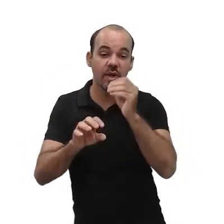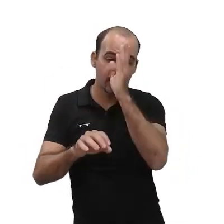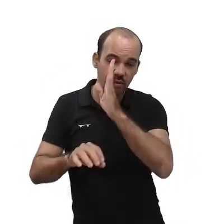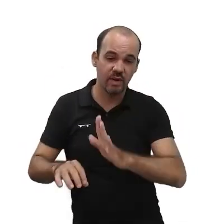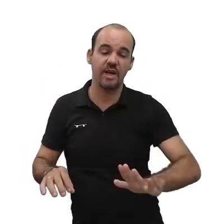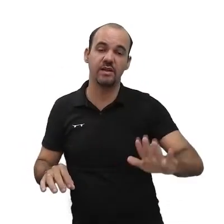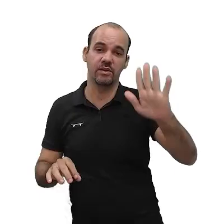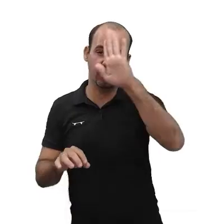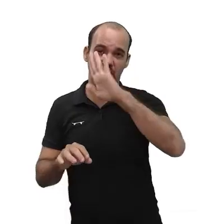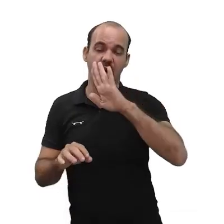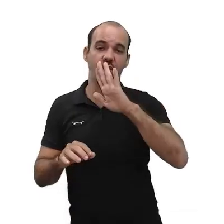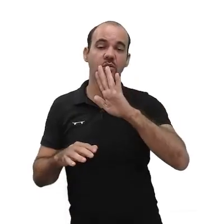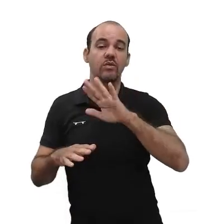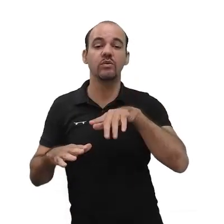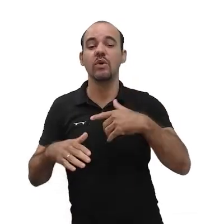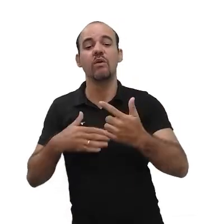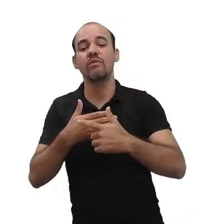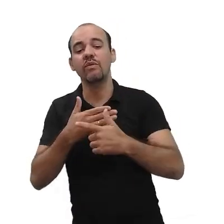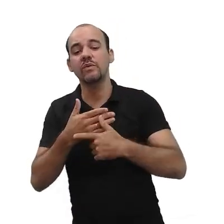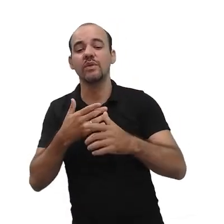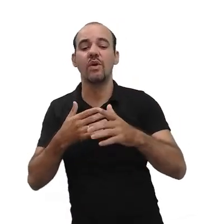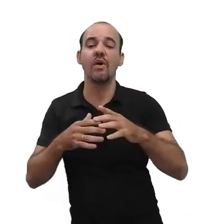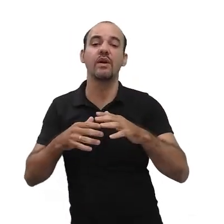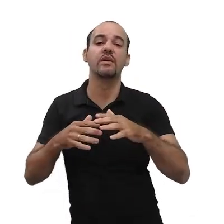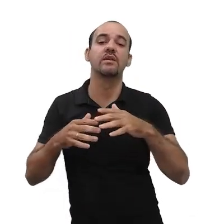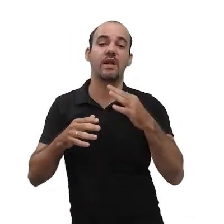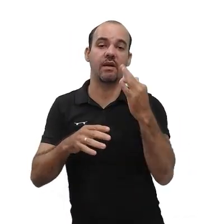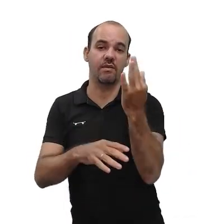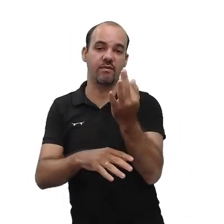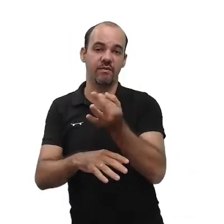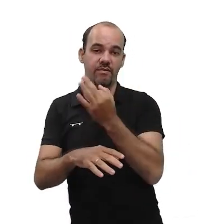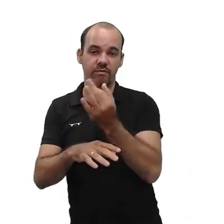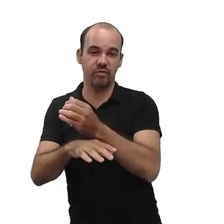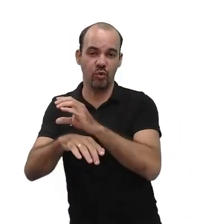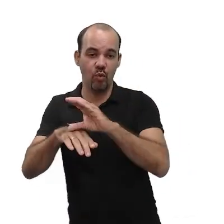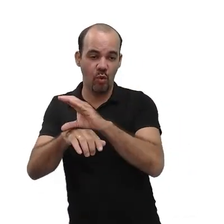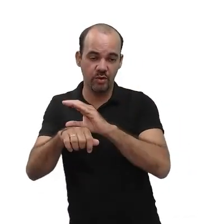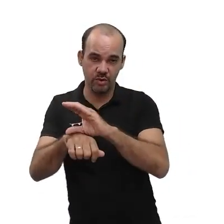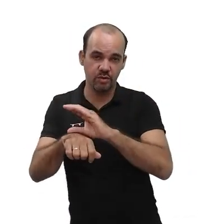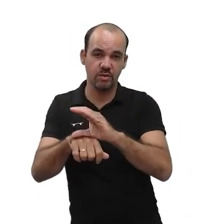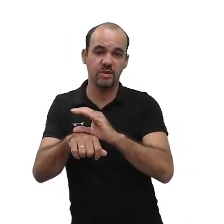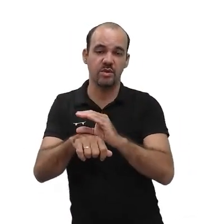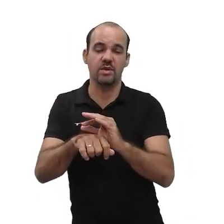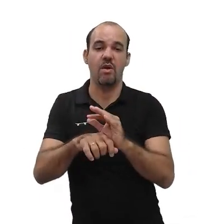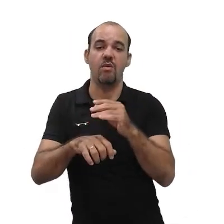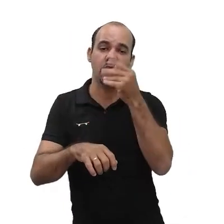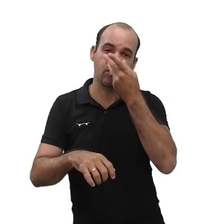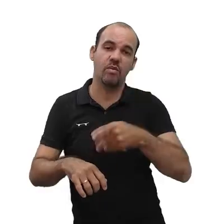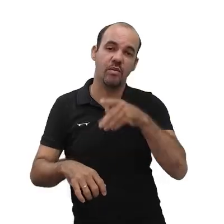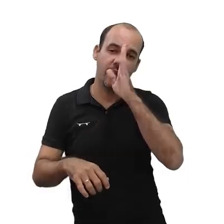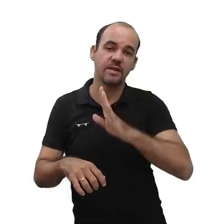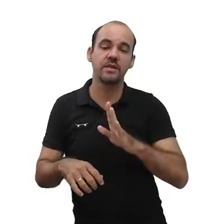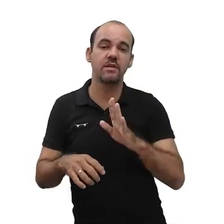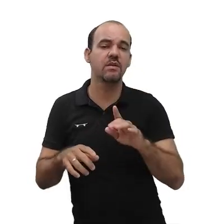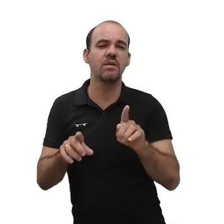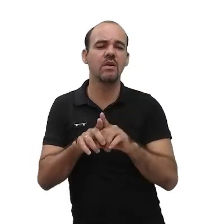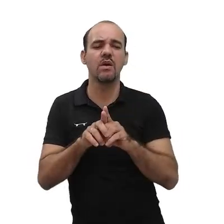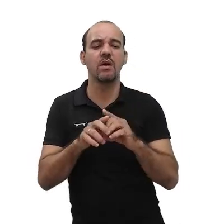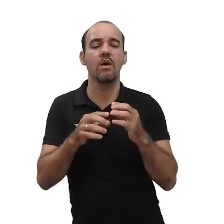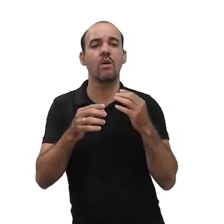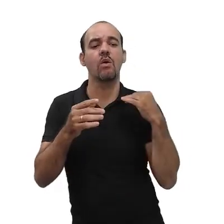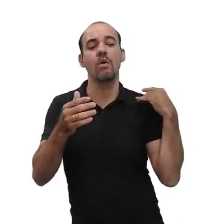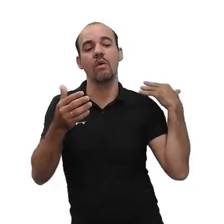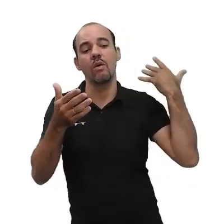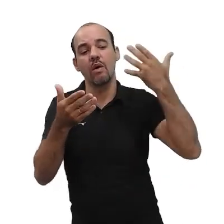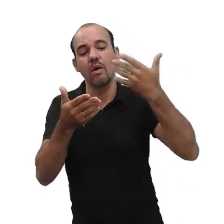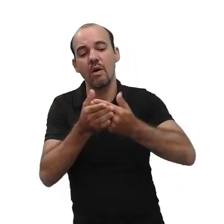como essa educação ela é organizada e também como ela foi pensada no passado, como a gente chegou até aqui. E também vamos